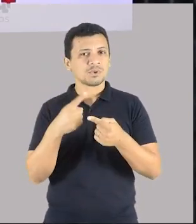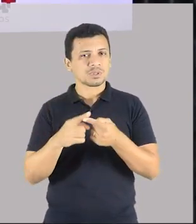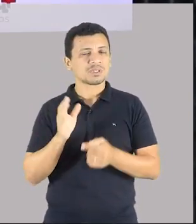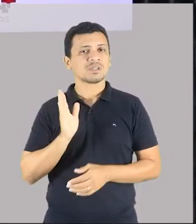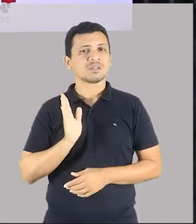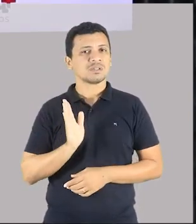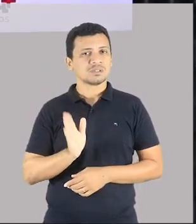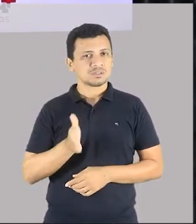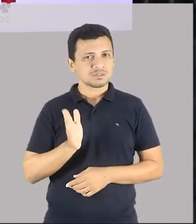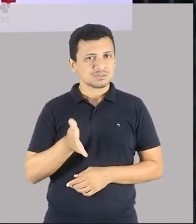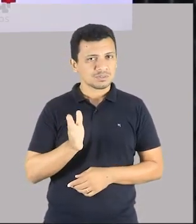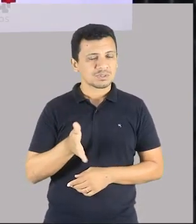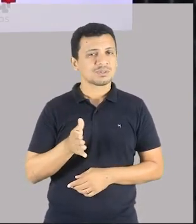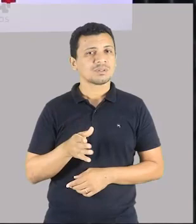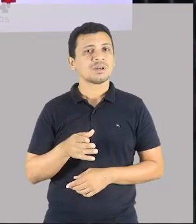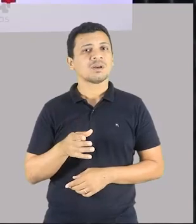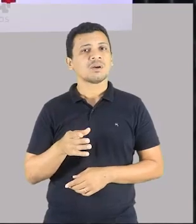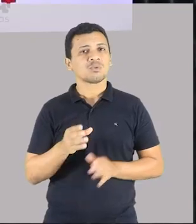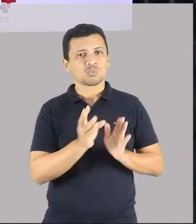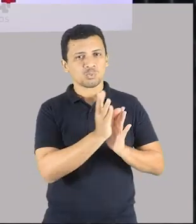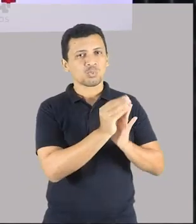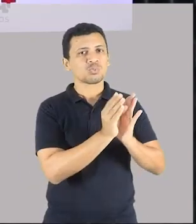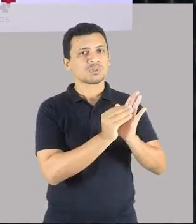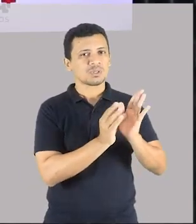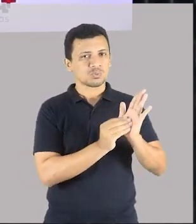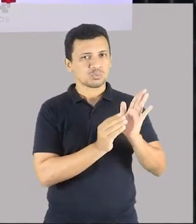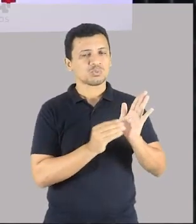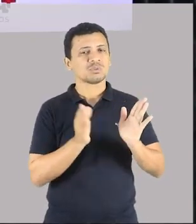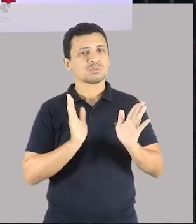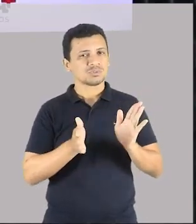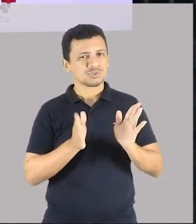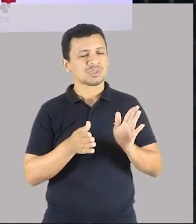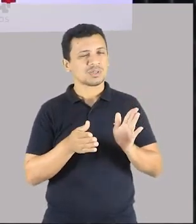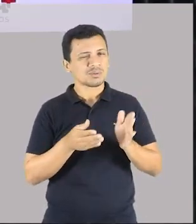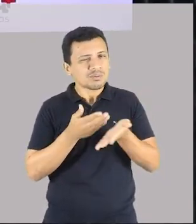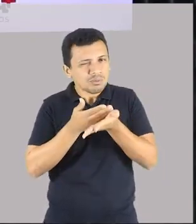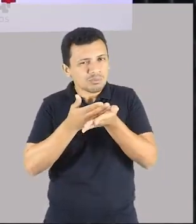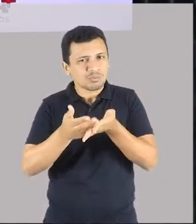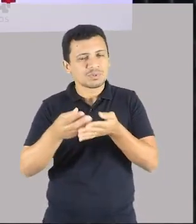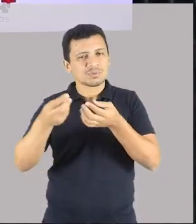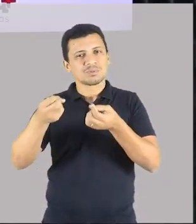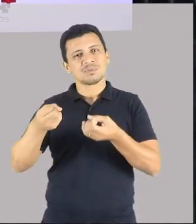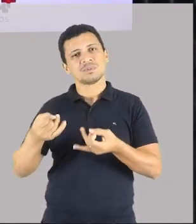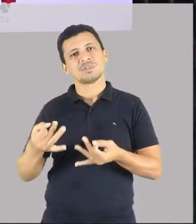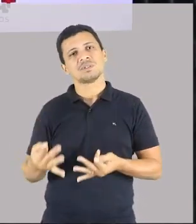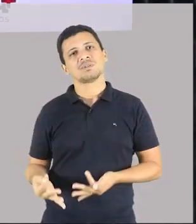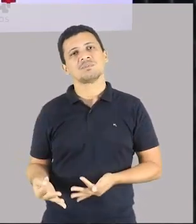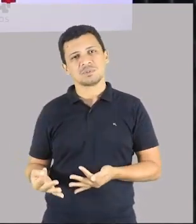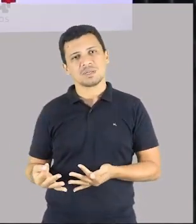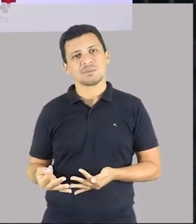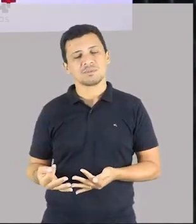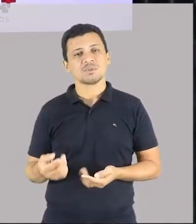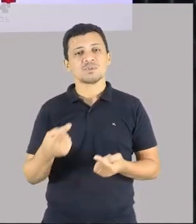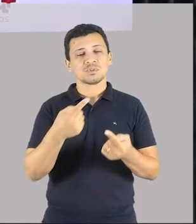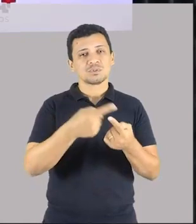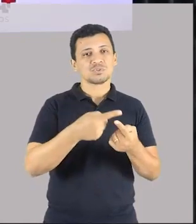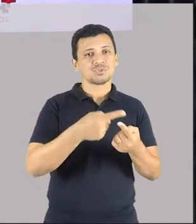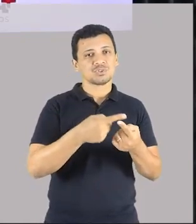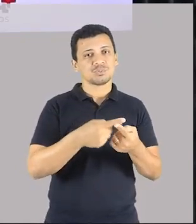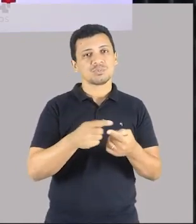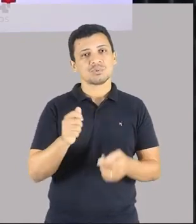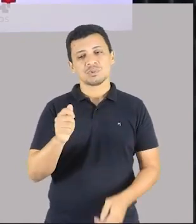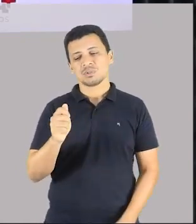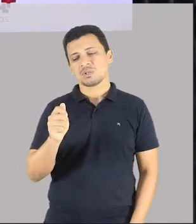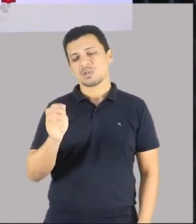alguma forma e por esse conteúdo. Nós tangenciamos esse conteúdo quando explicávamos sobre os tipos de